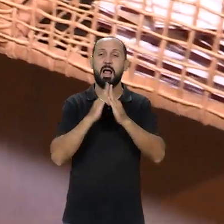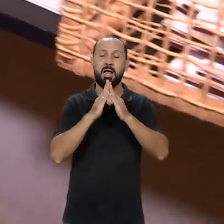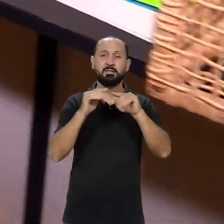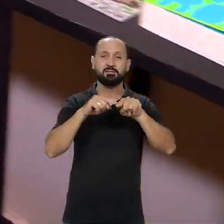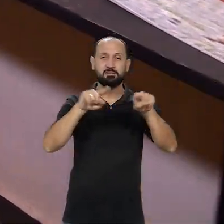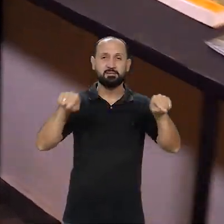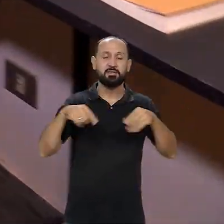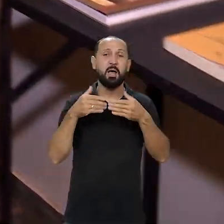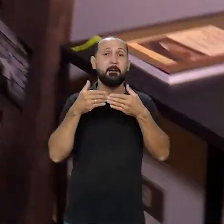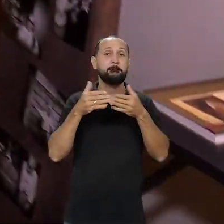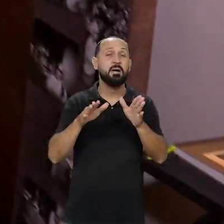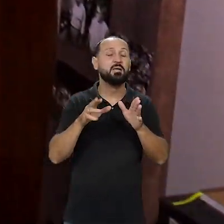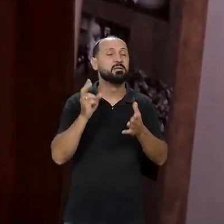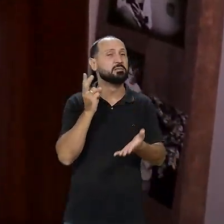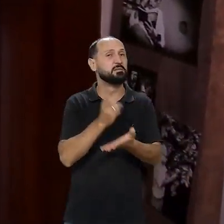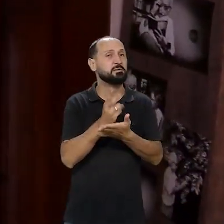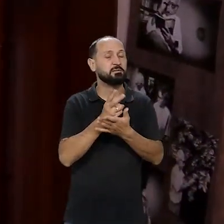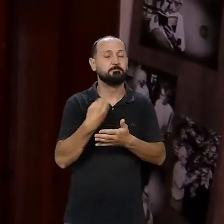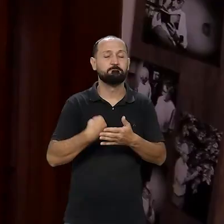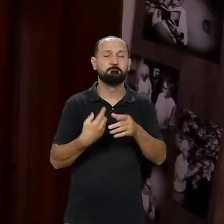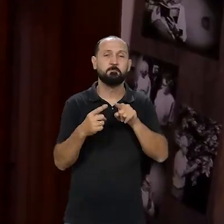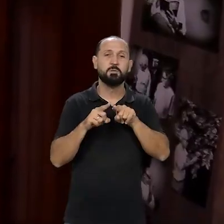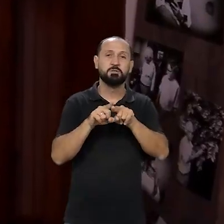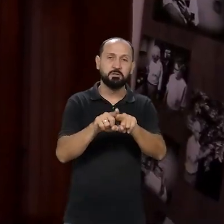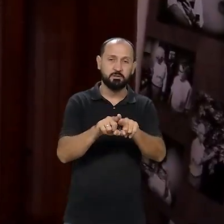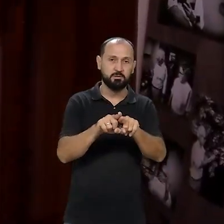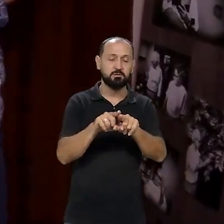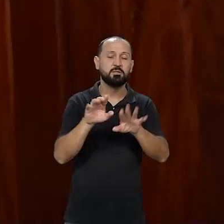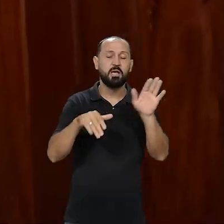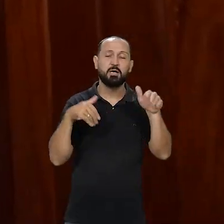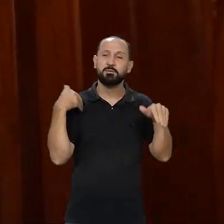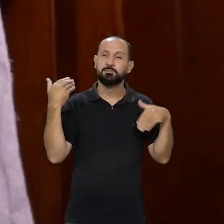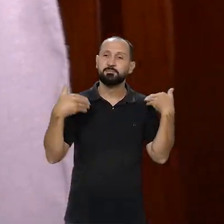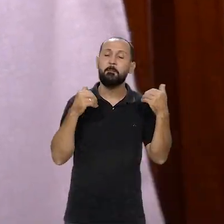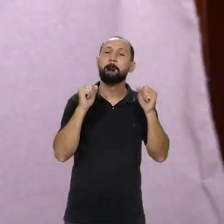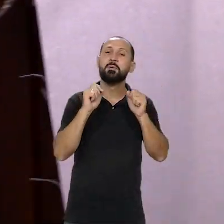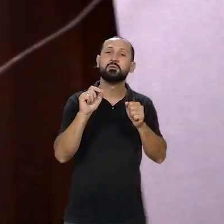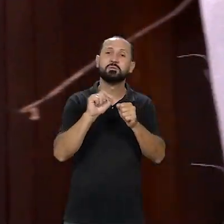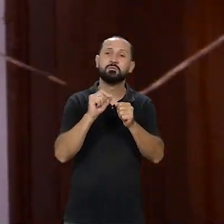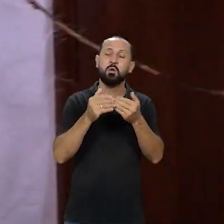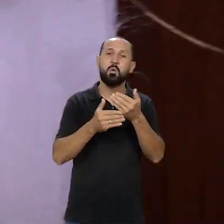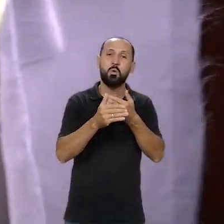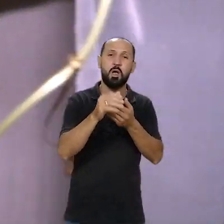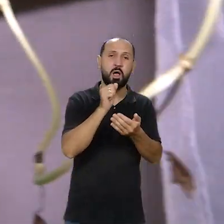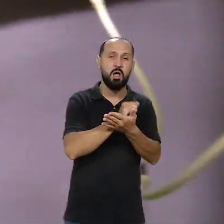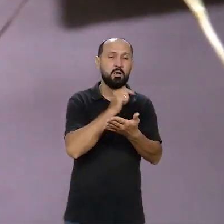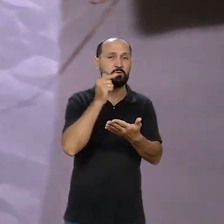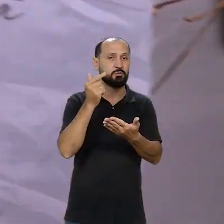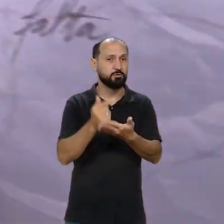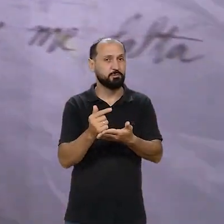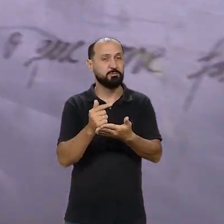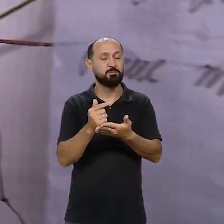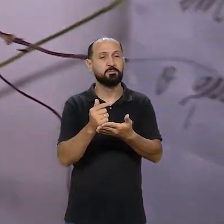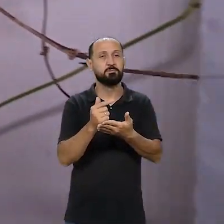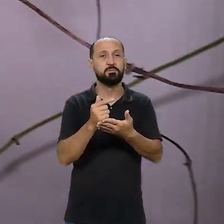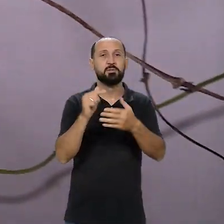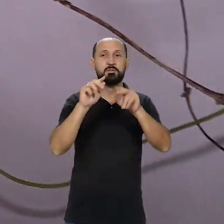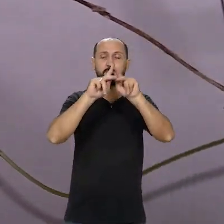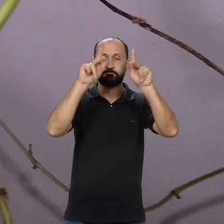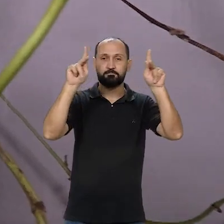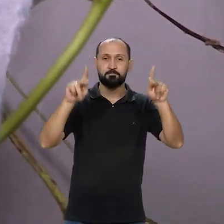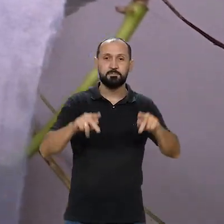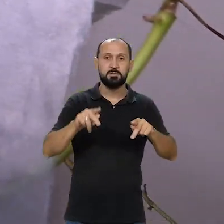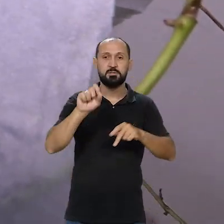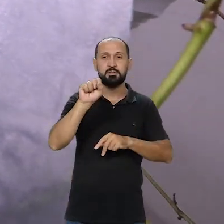Casa Quintal Manuel de Barros está aberto ao público para parcerias, sendo que as visitas podem ser feitas a partir de agendamento